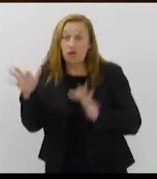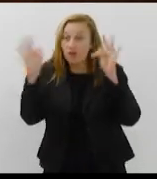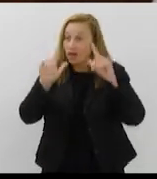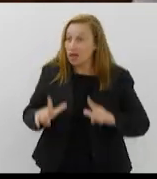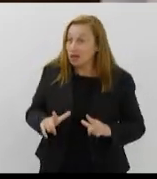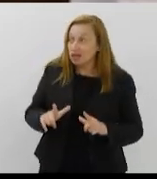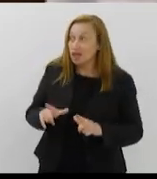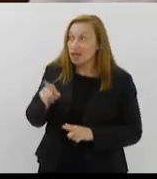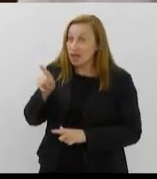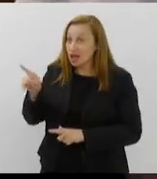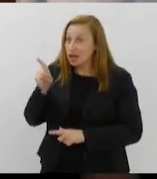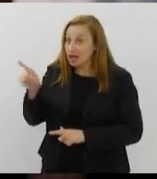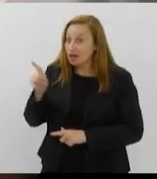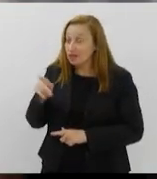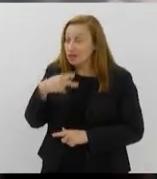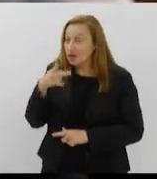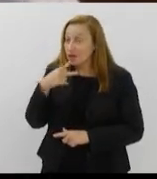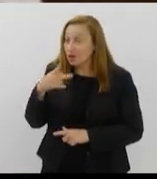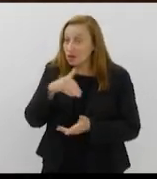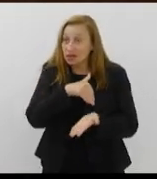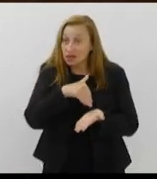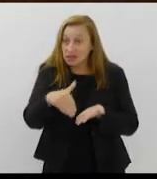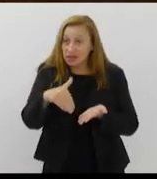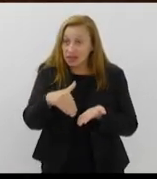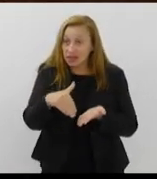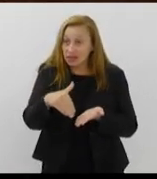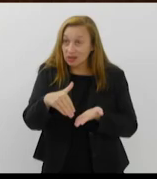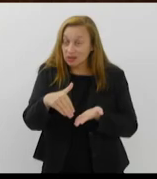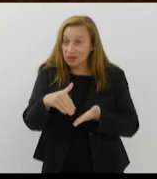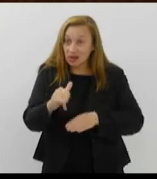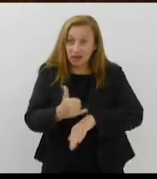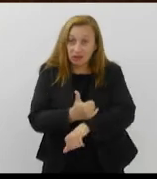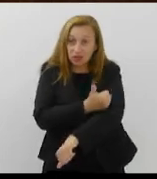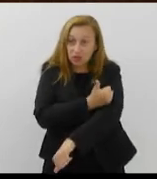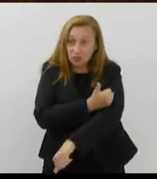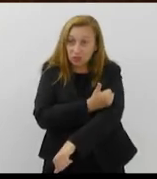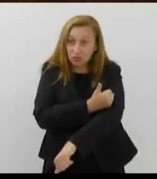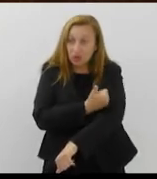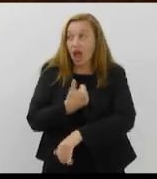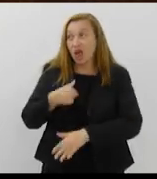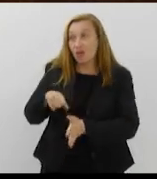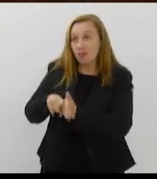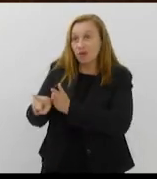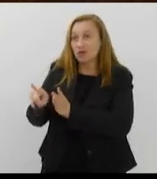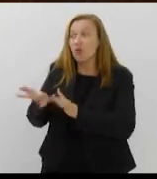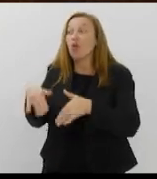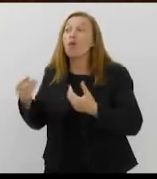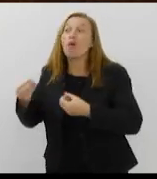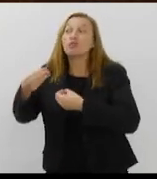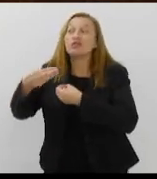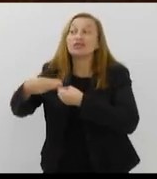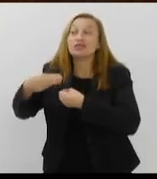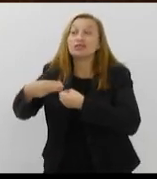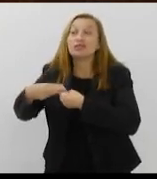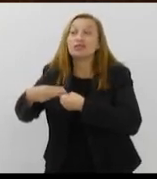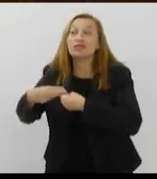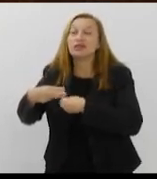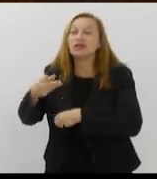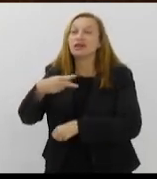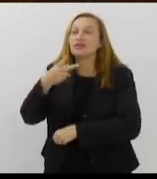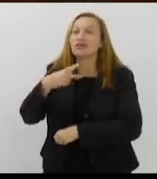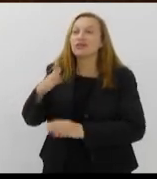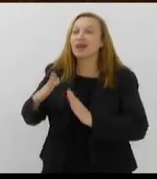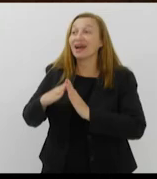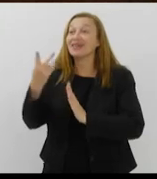ele revelou que é secretário de infraestrutura. É. Aí eu perguntei, em que município? Aí ele falou, na